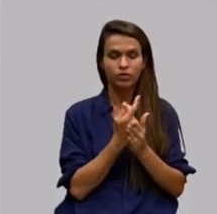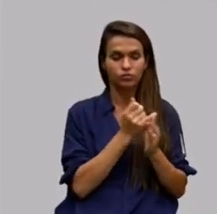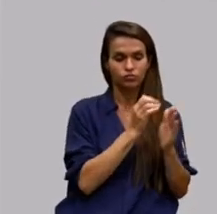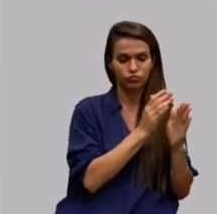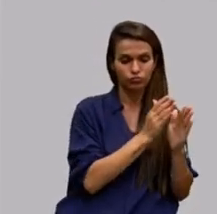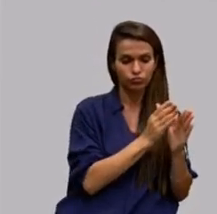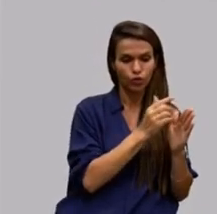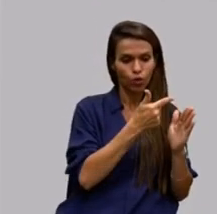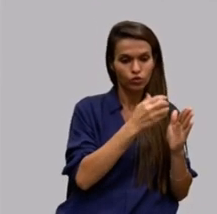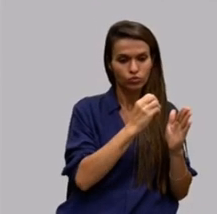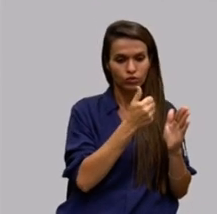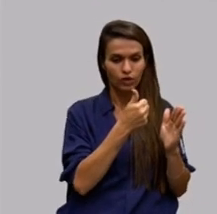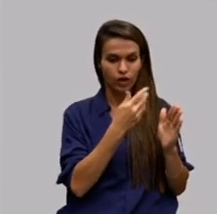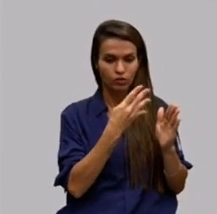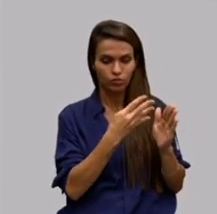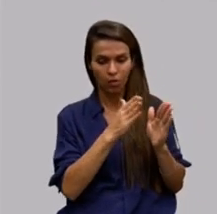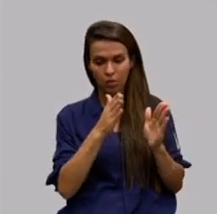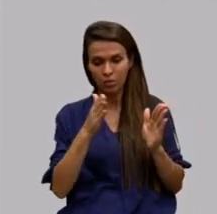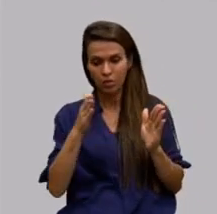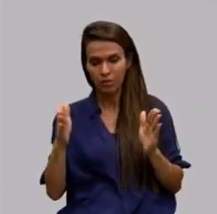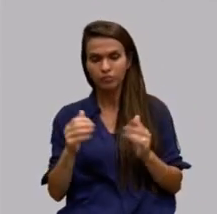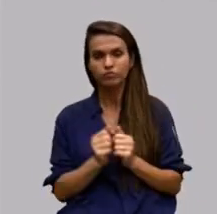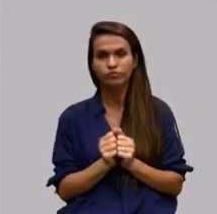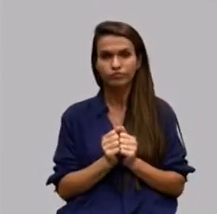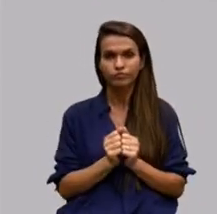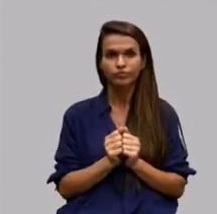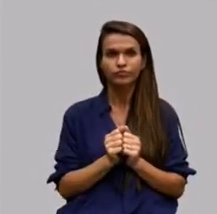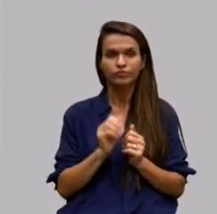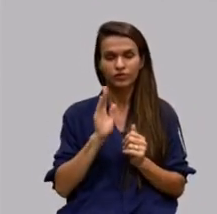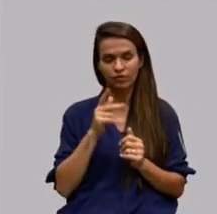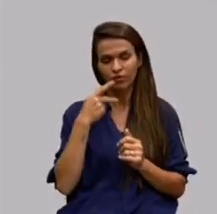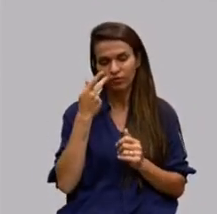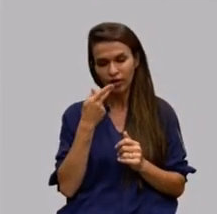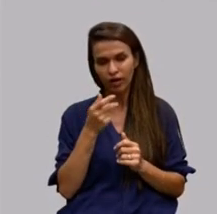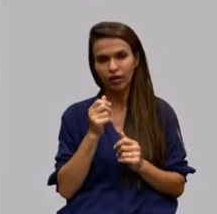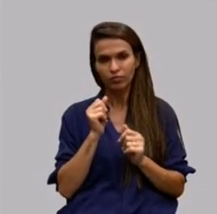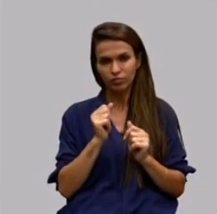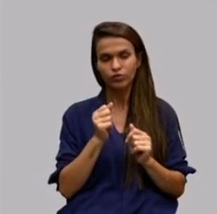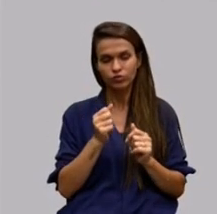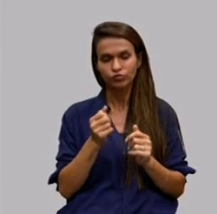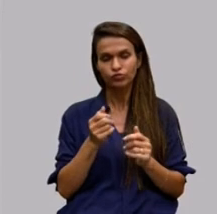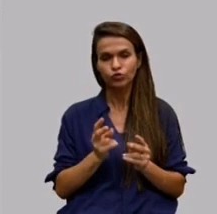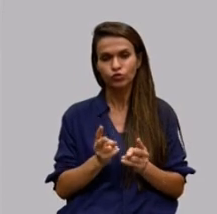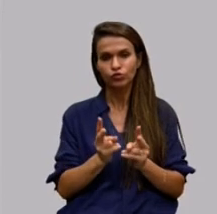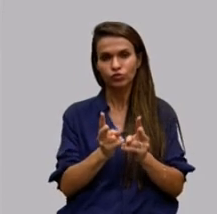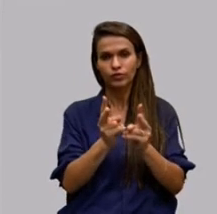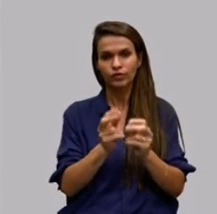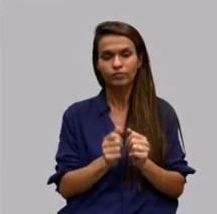2014. Pode avançar. Elas já foram mencionadas aqui, pode ir em frente. E elas vão